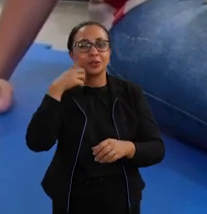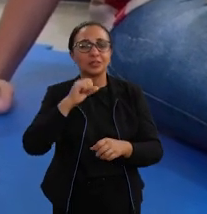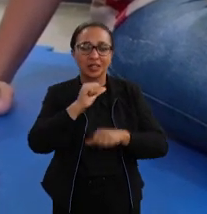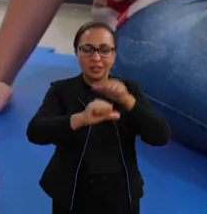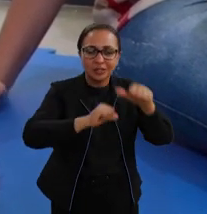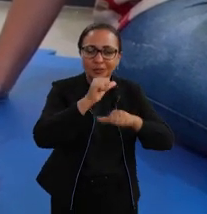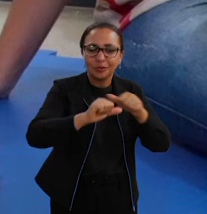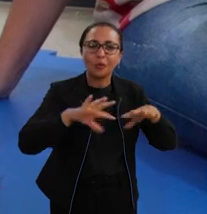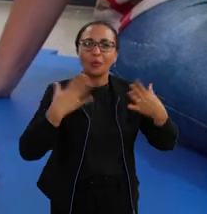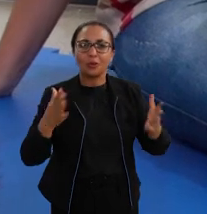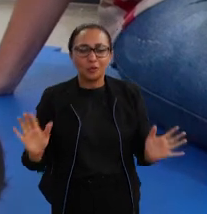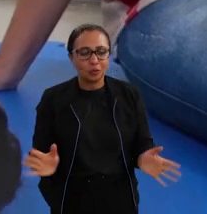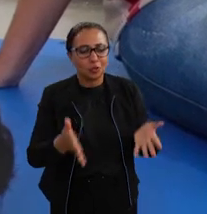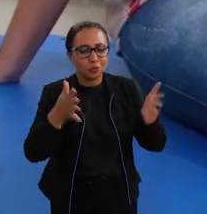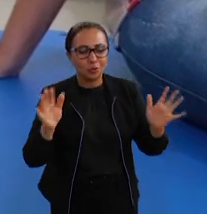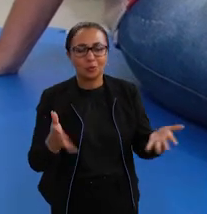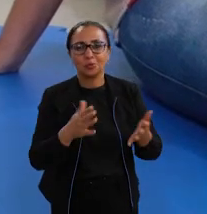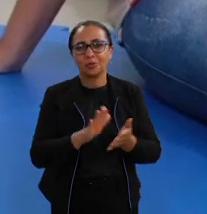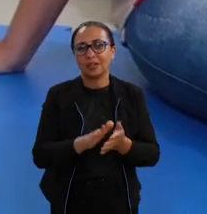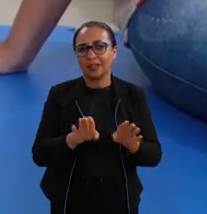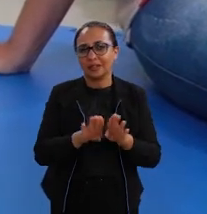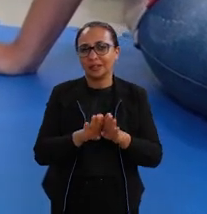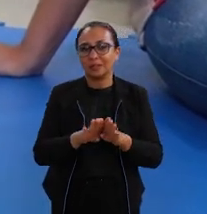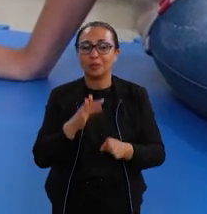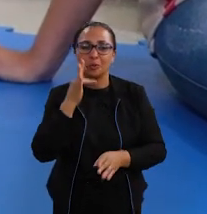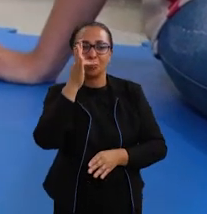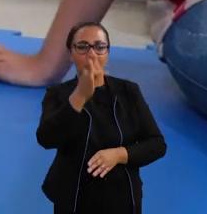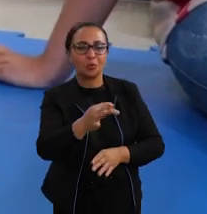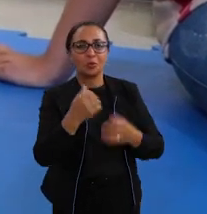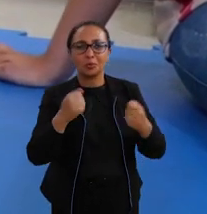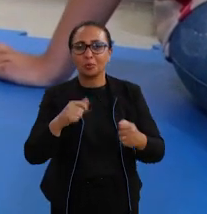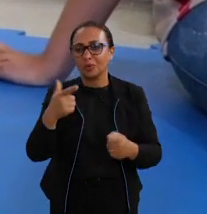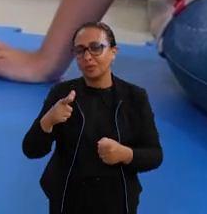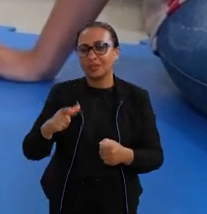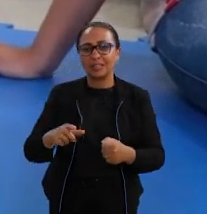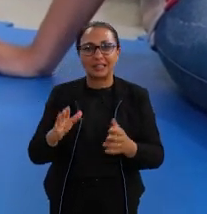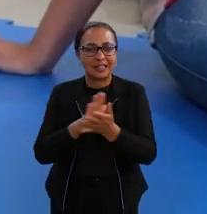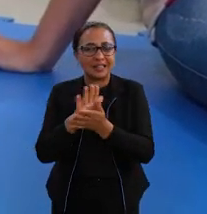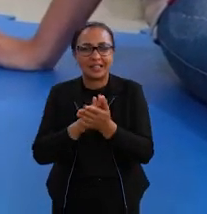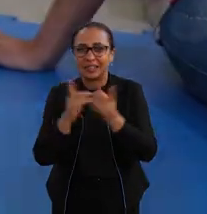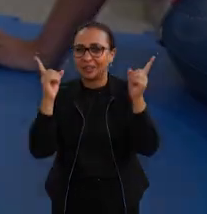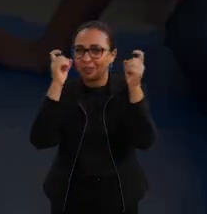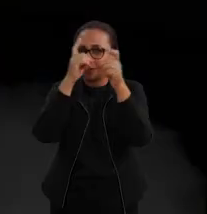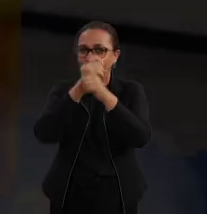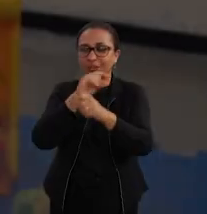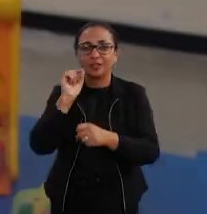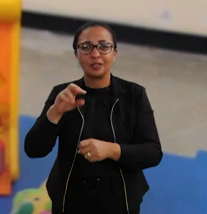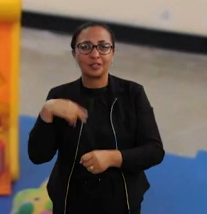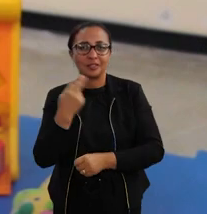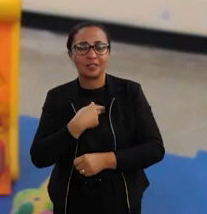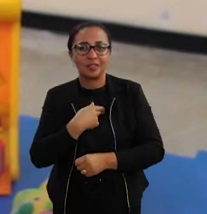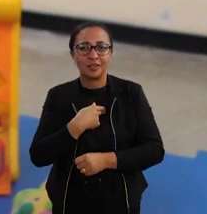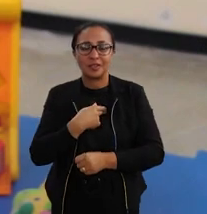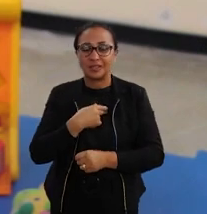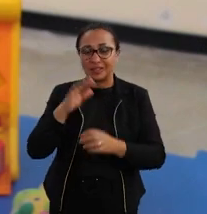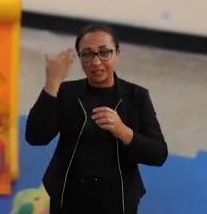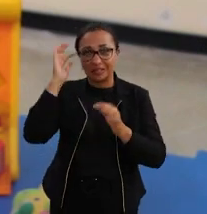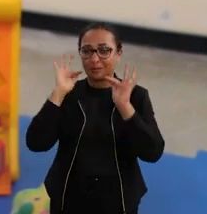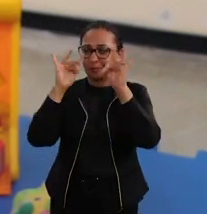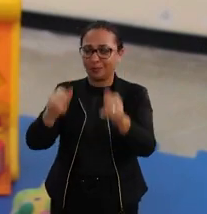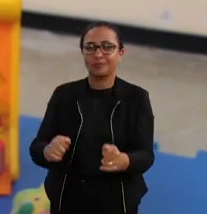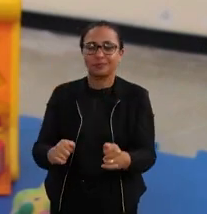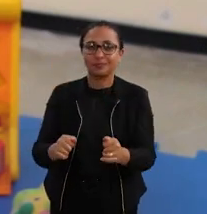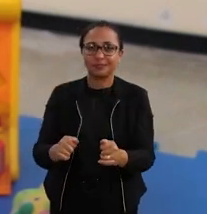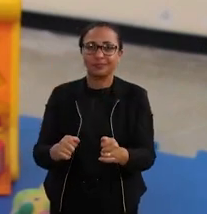quando a gente estimula ela, né? Que no futuro ela possa não ter nenhuma dificuldade. O que a gente concluiu